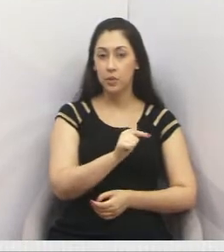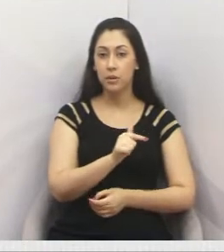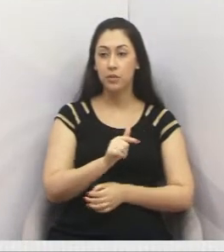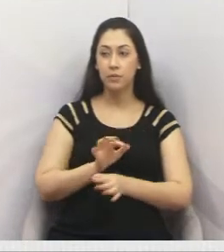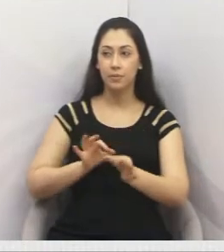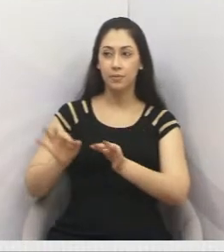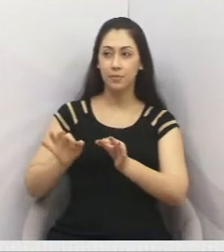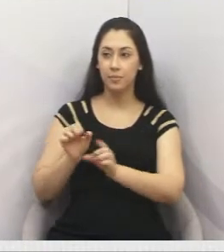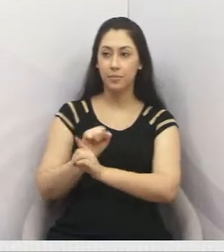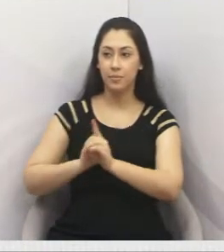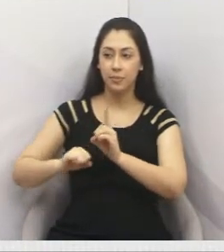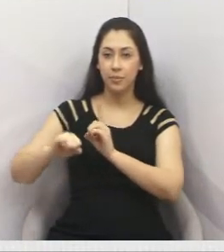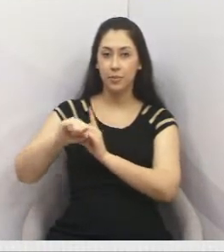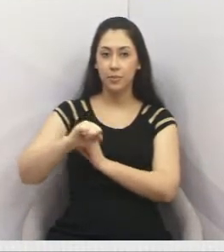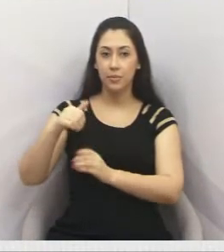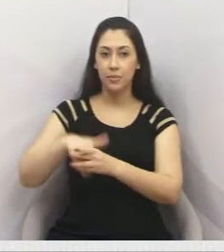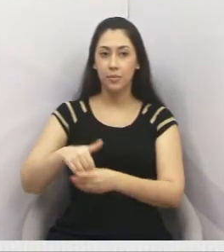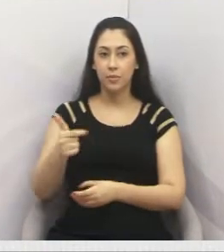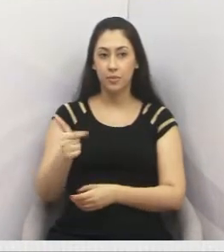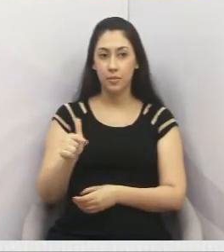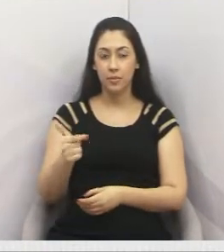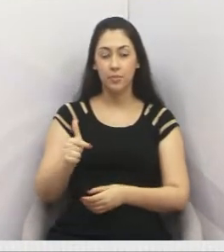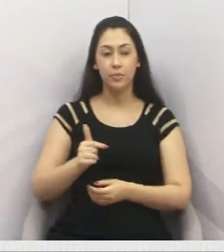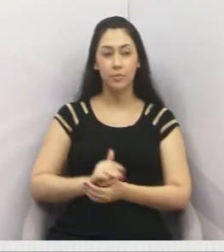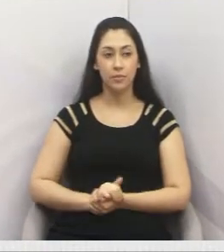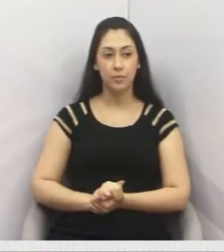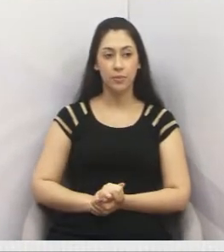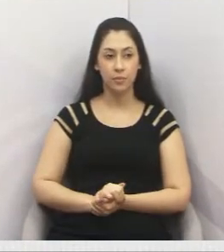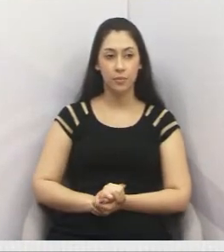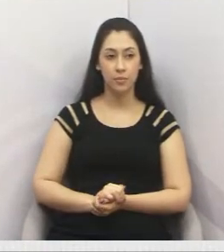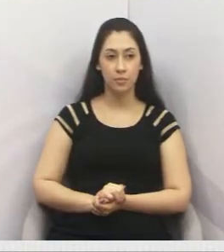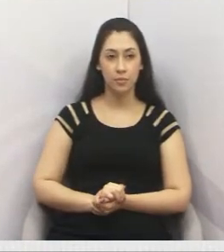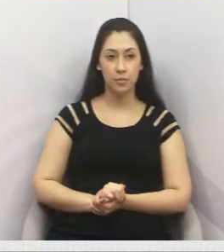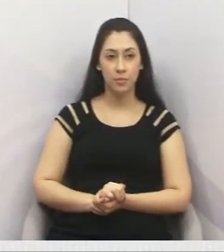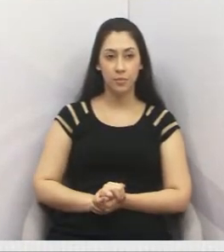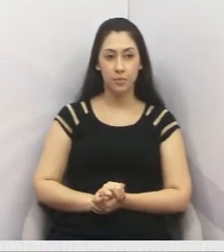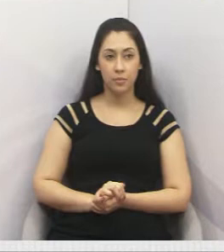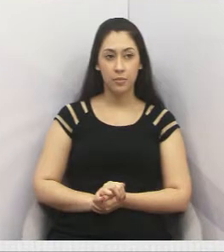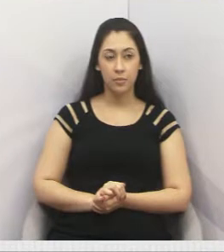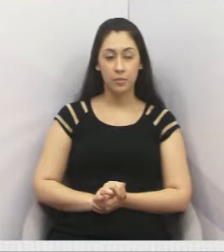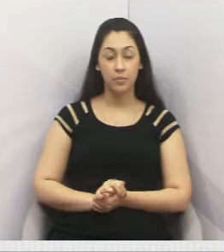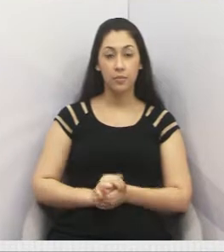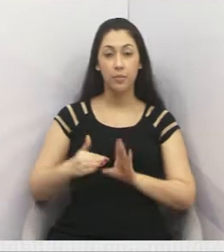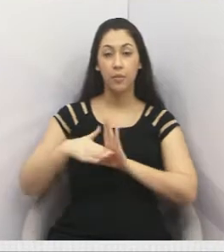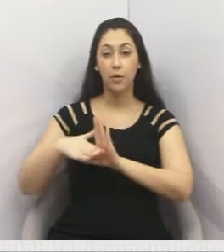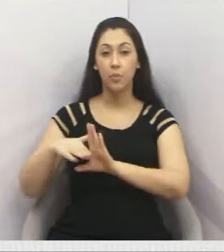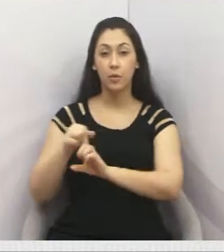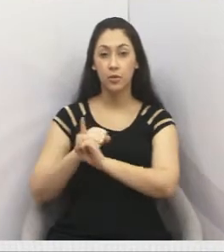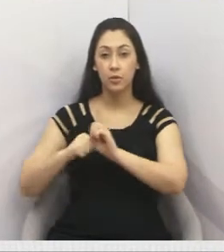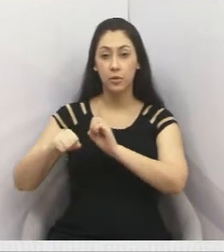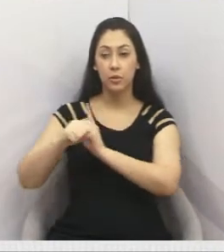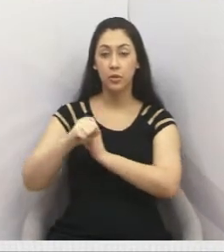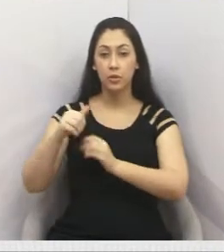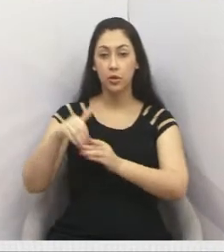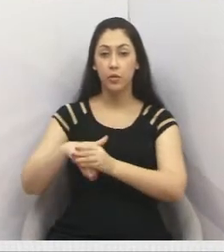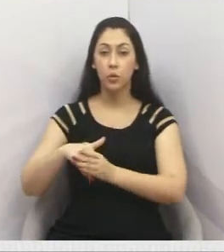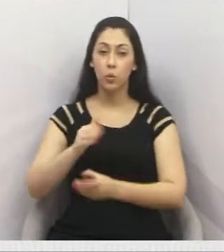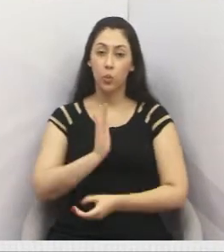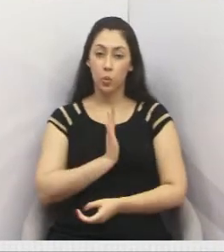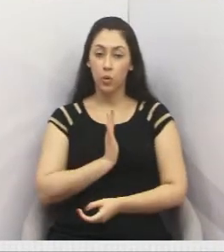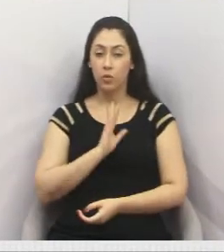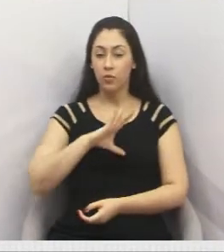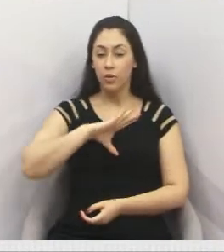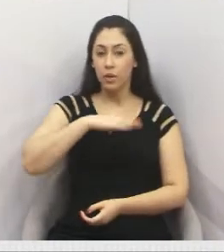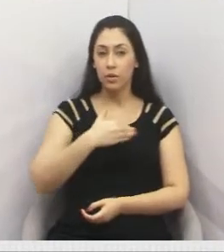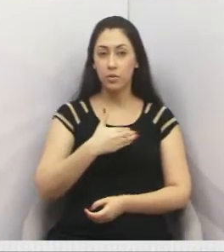Organização da Sociedade Civil em branco. Movimentos populares, o Quilombo Coração